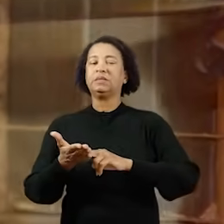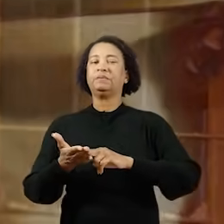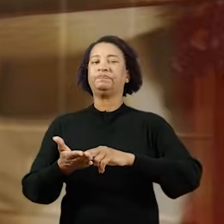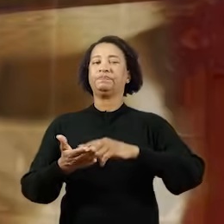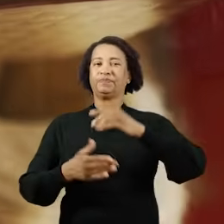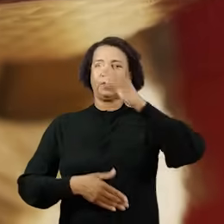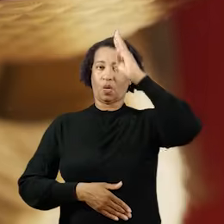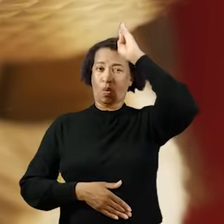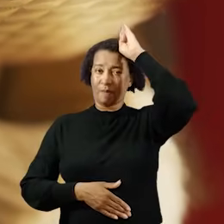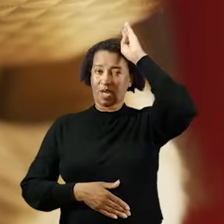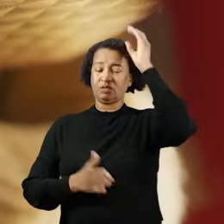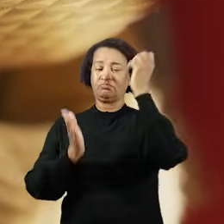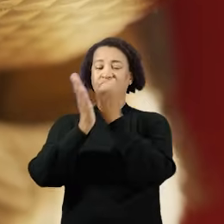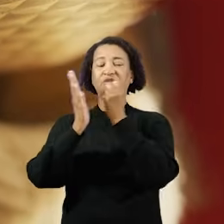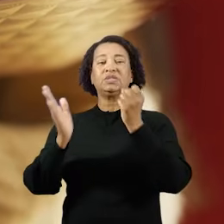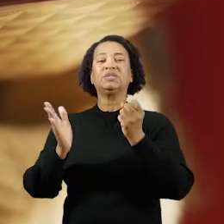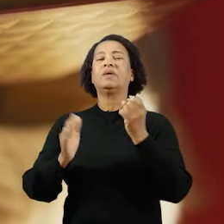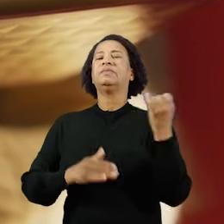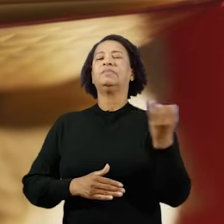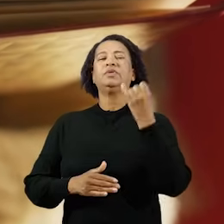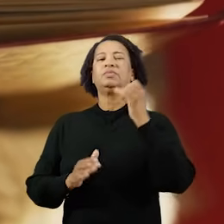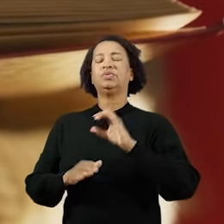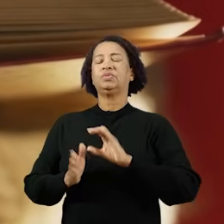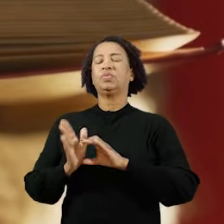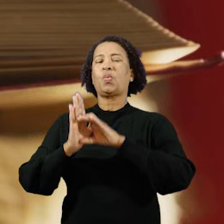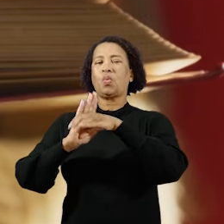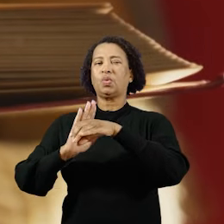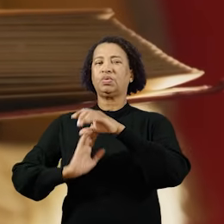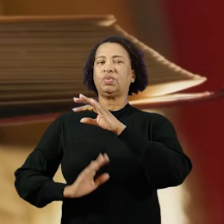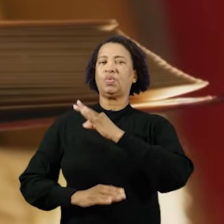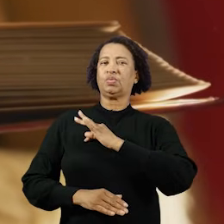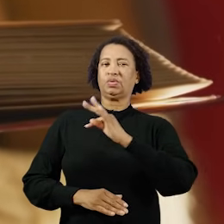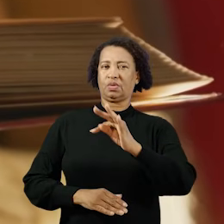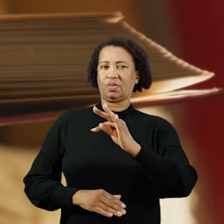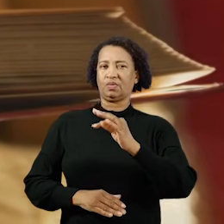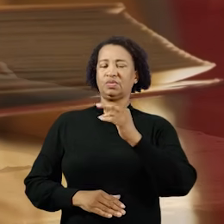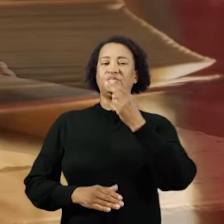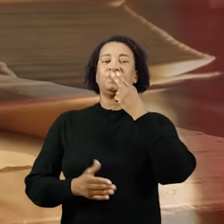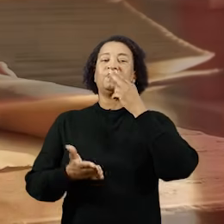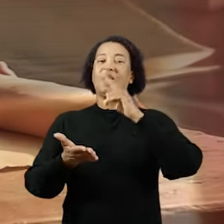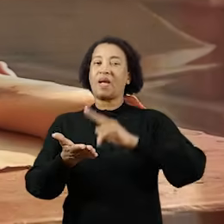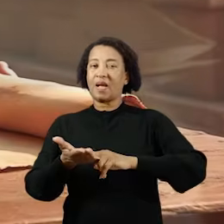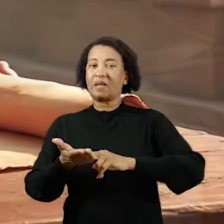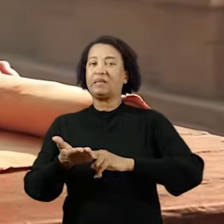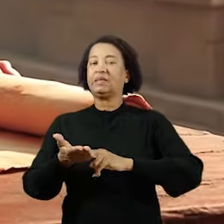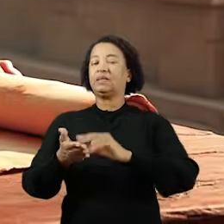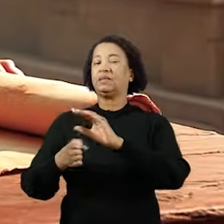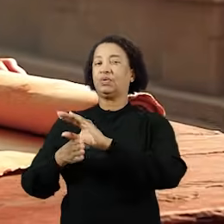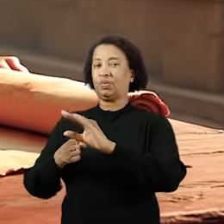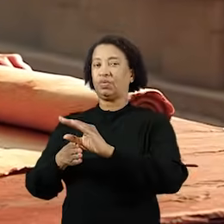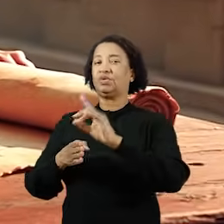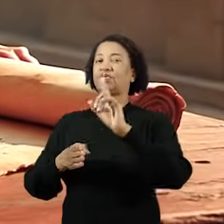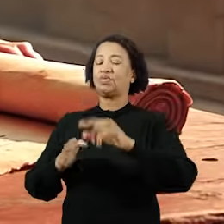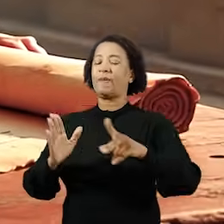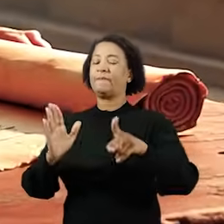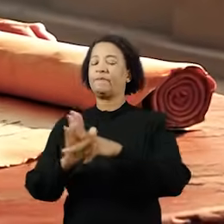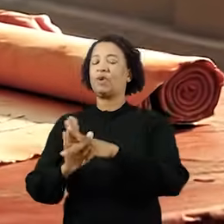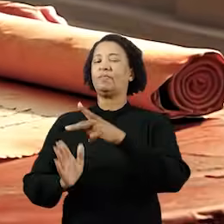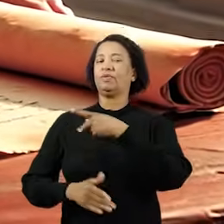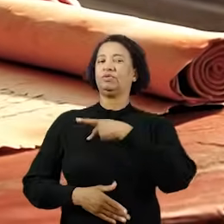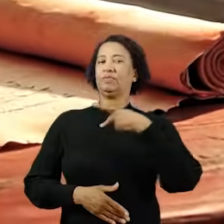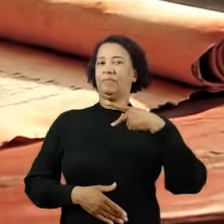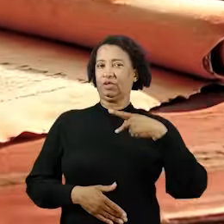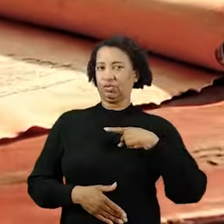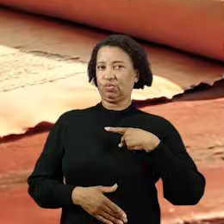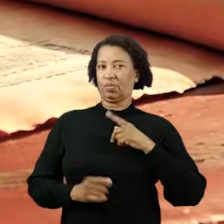Romanos destaca-se pela importância do seu conteúdo teológico, a carta aos Coríntios é uma típica carta pastoral de Paulo.